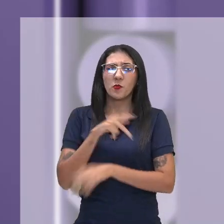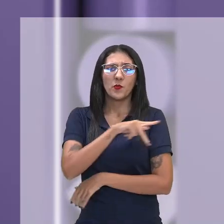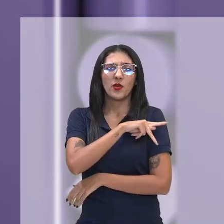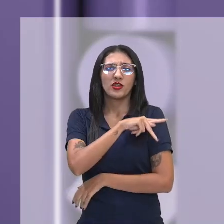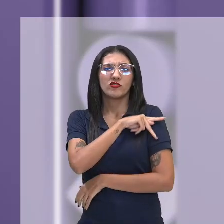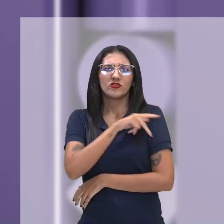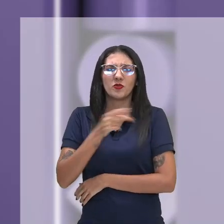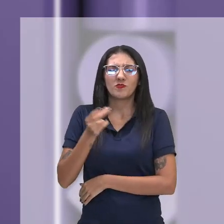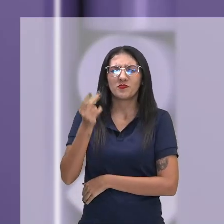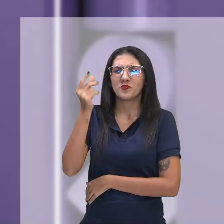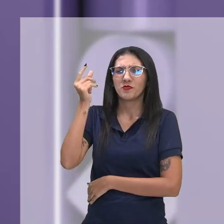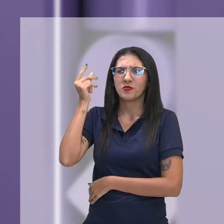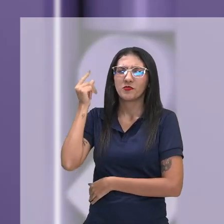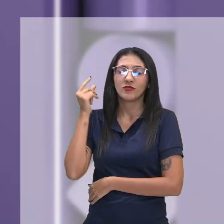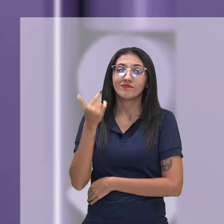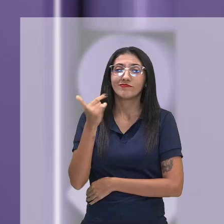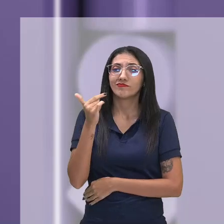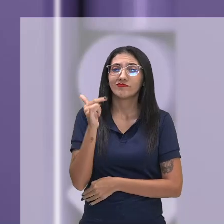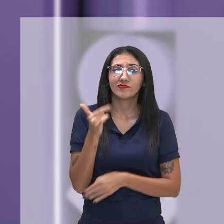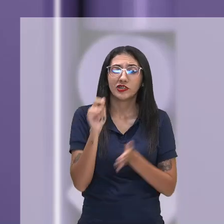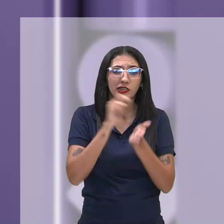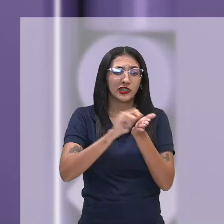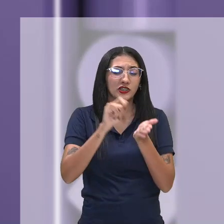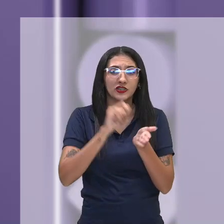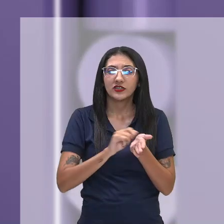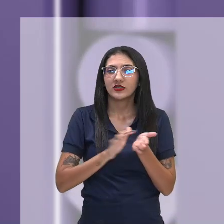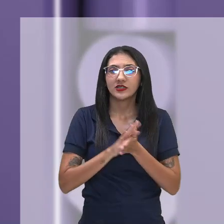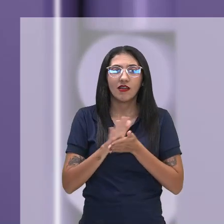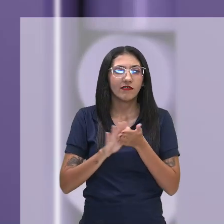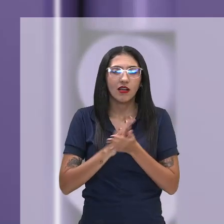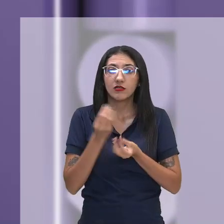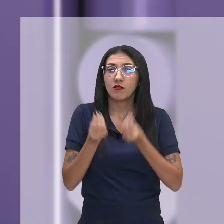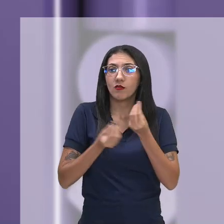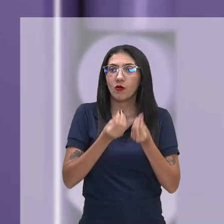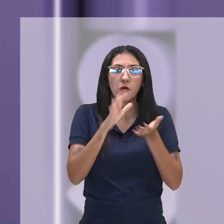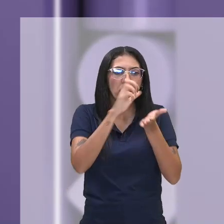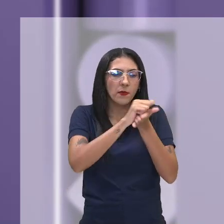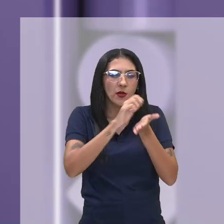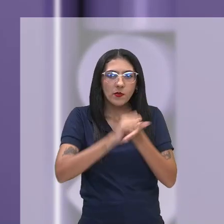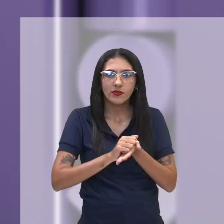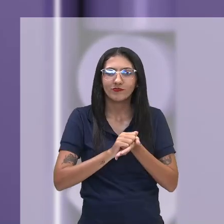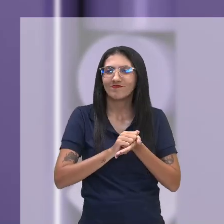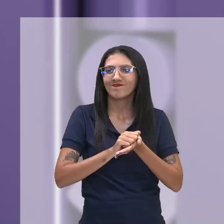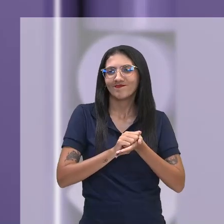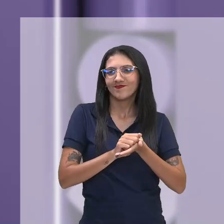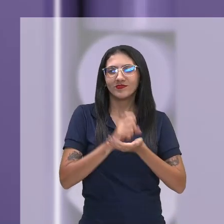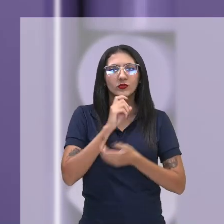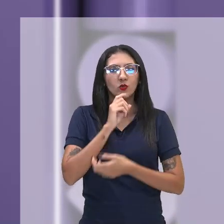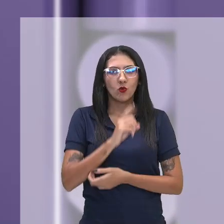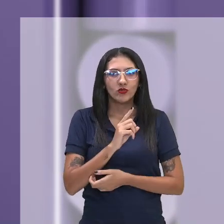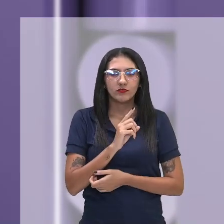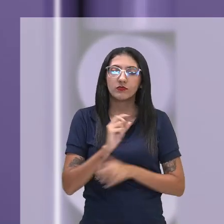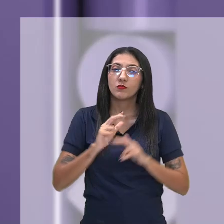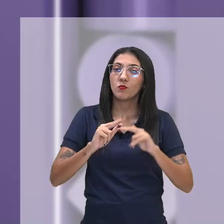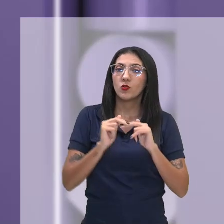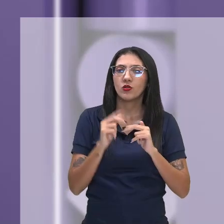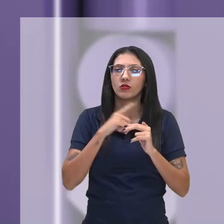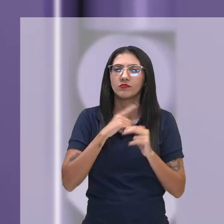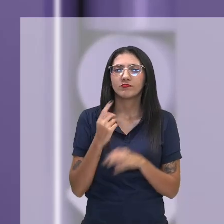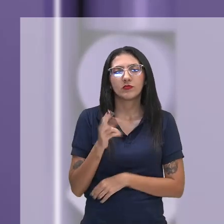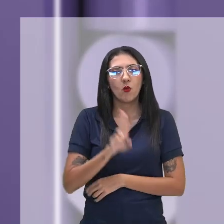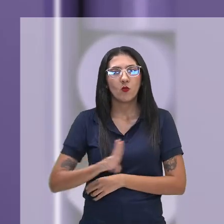pré-história. Não havia escrita, não havia nenhuma forma de registro. Então, havia o que? A